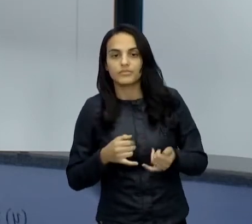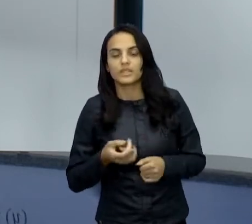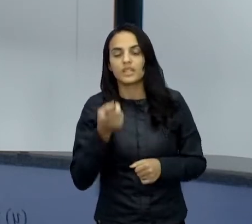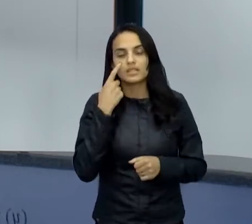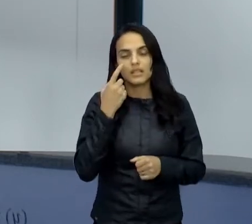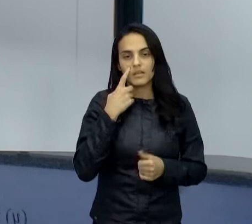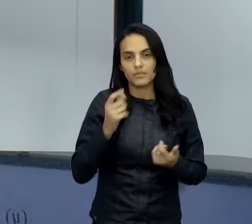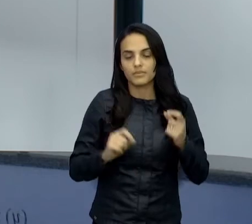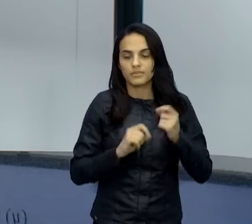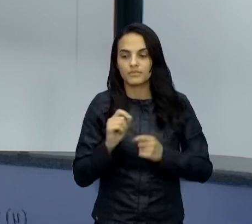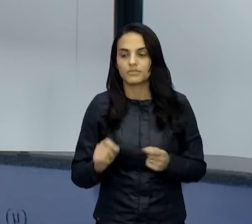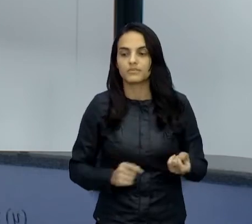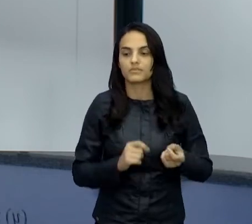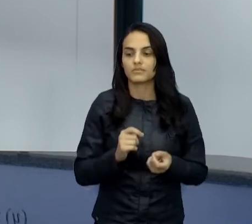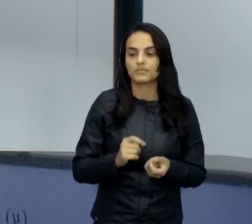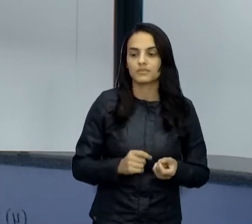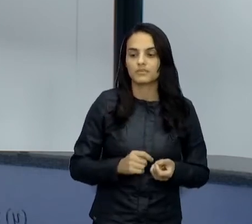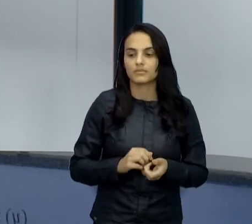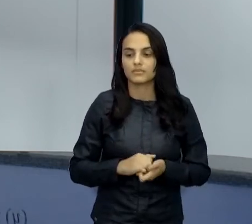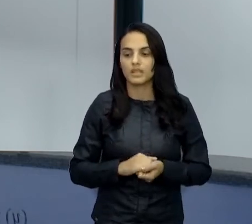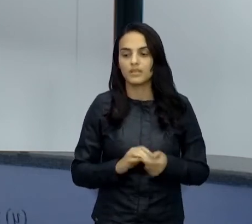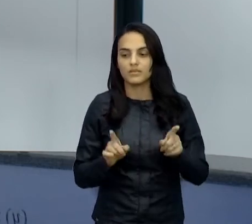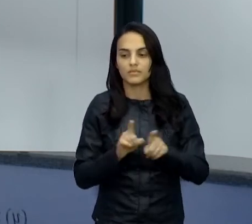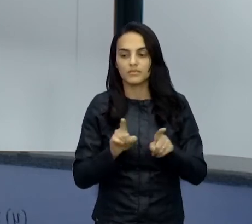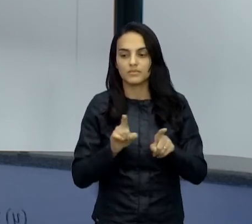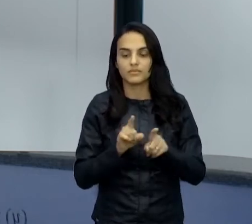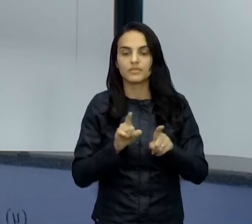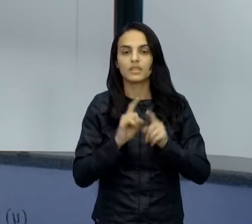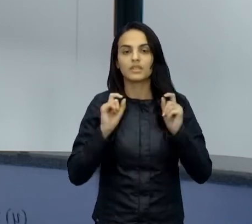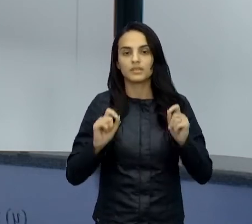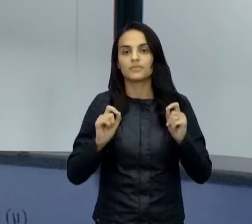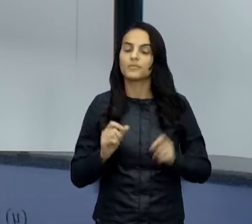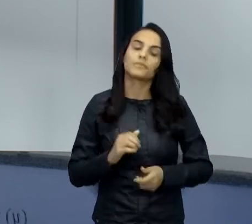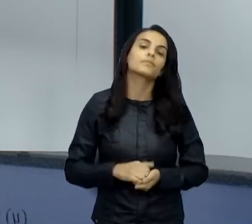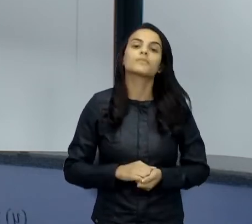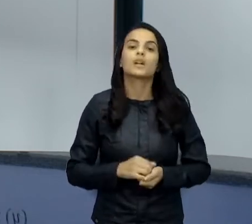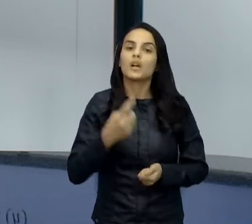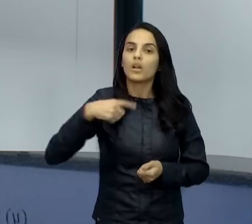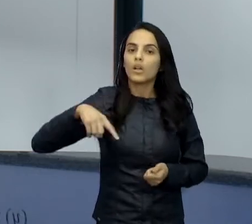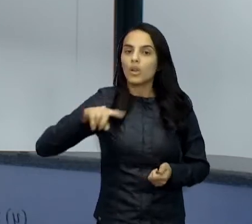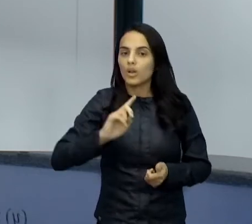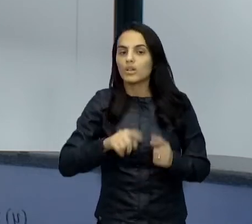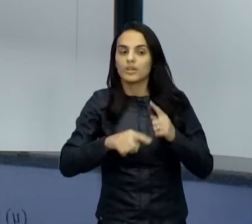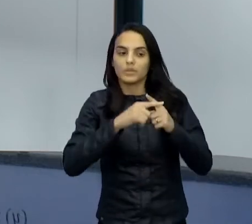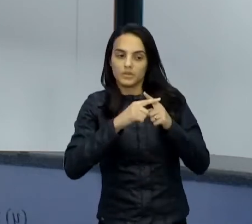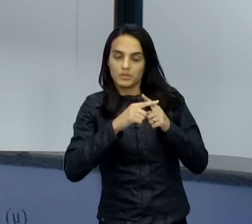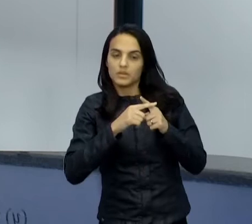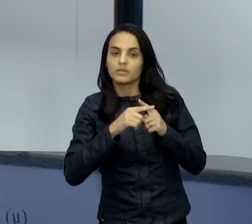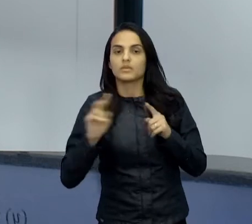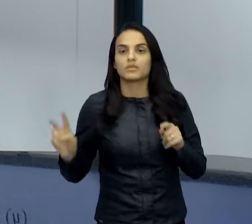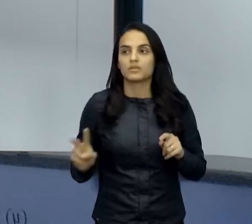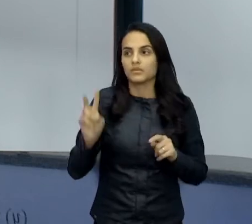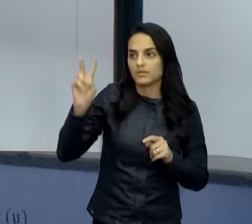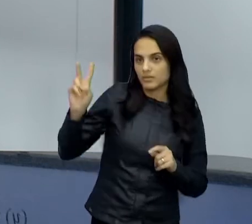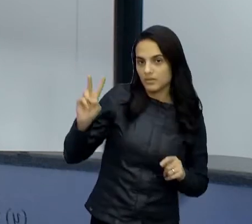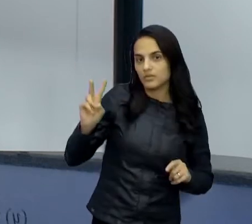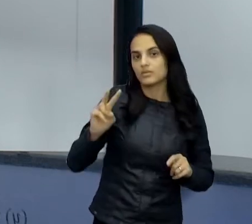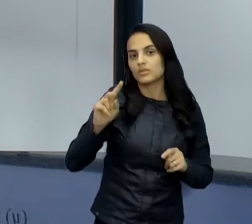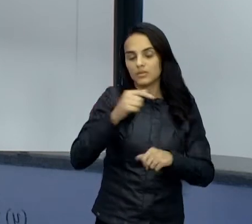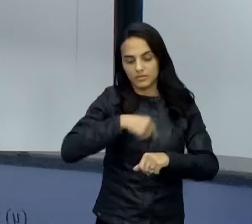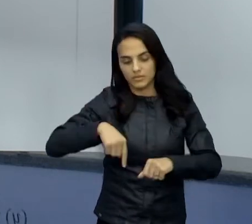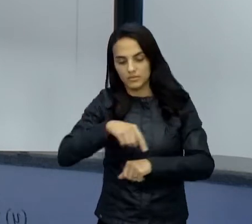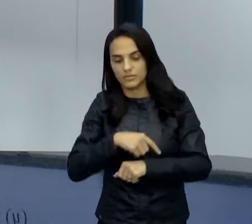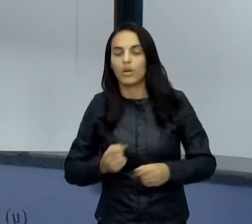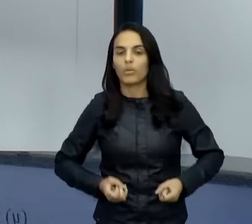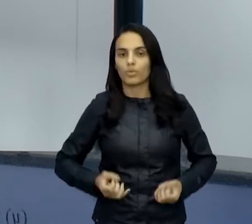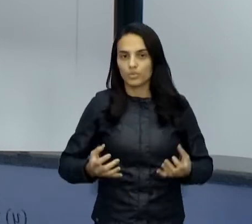preço aí a depender das regiões, né, dos lugares aí do Brasil todo. E aí a gente multiplica por esse valor do quilowatt-hora, a gente tem o consumo